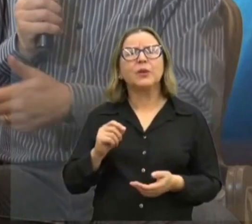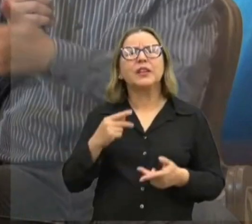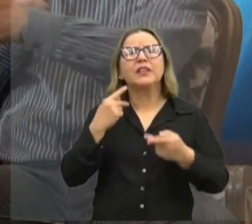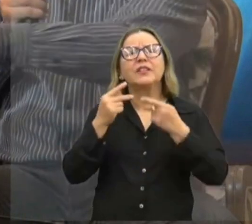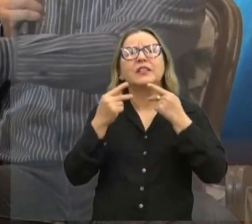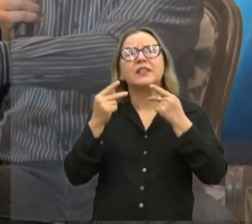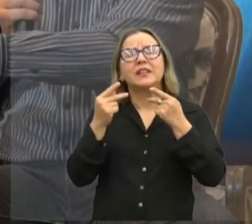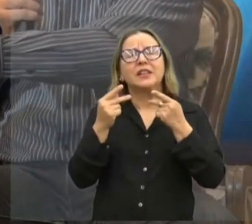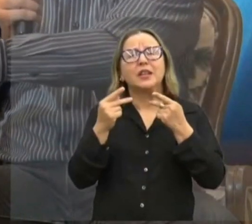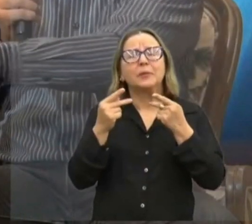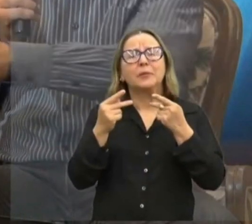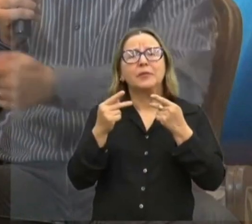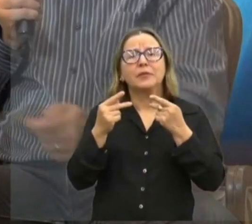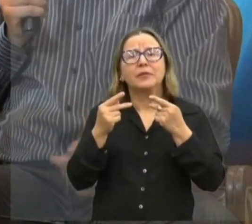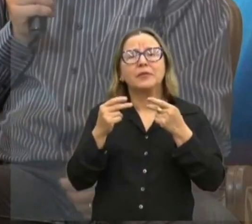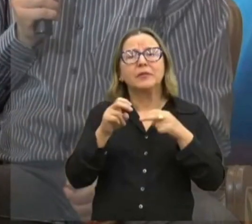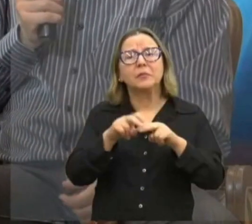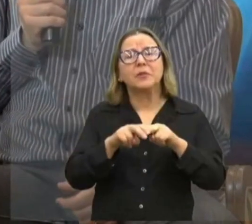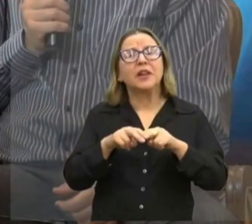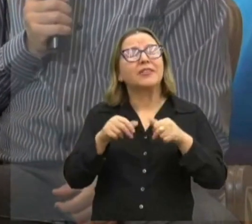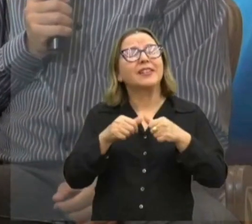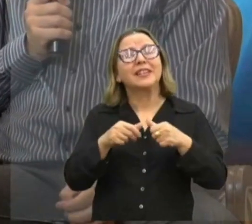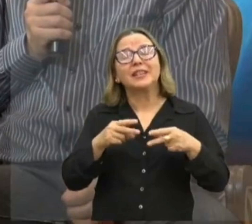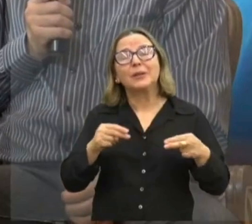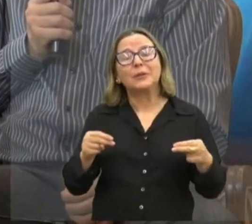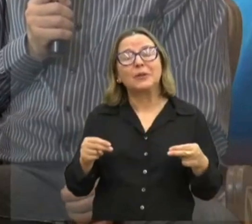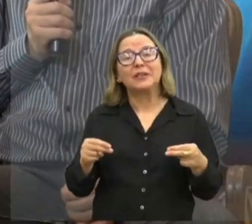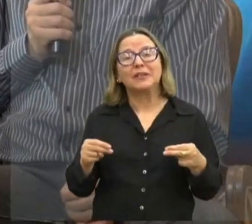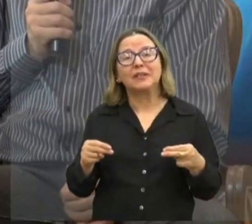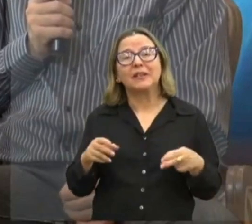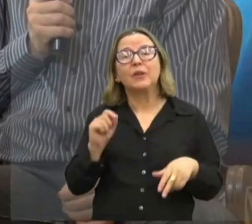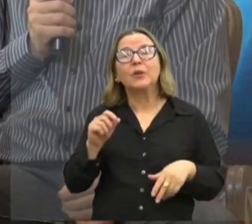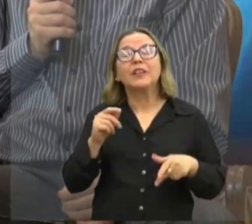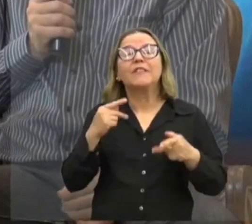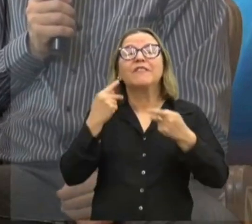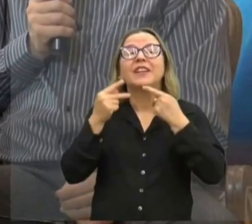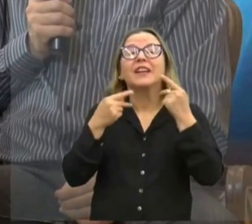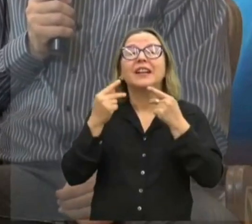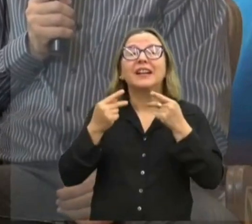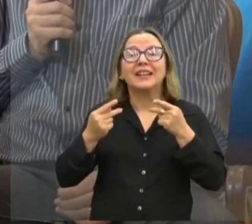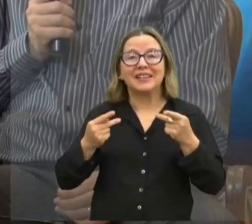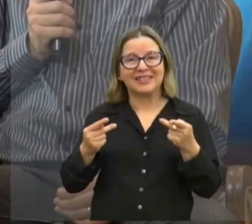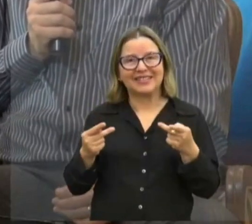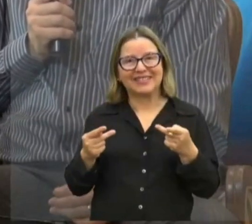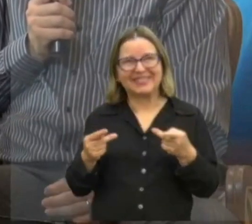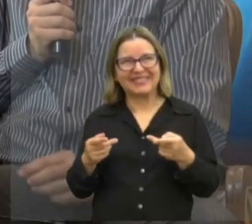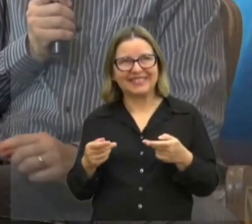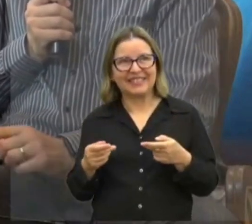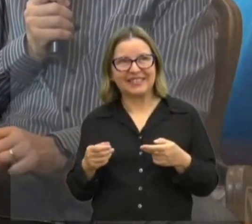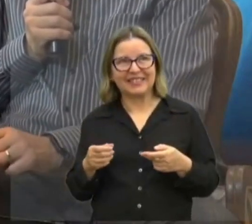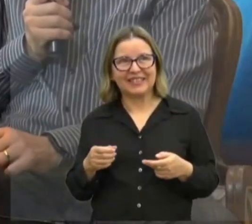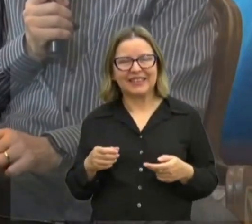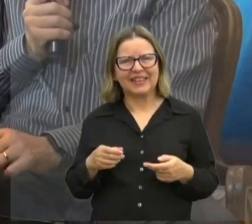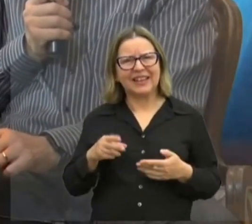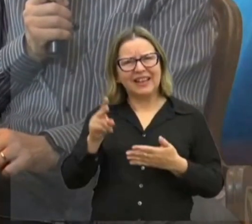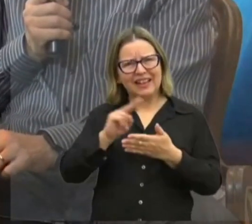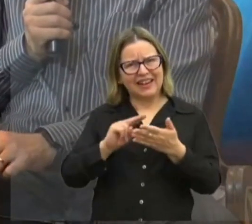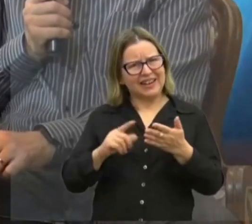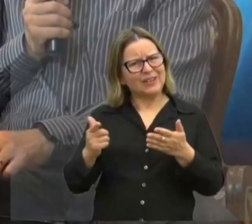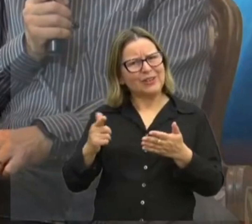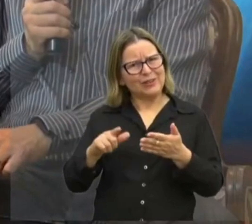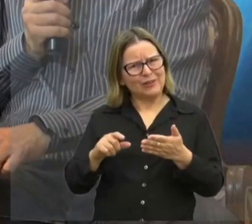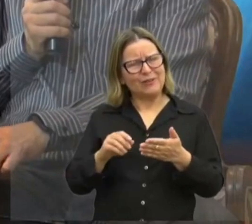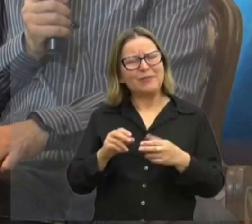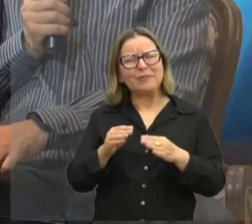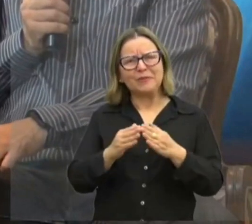vista destas coisas? Exato. Não é? Que diremos à vista dessas coisas? Se você puder ler novamente, 31 e 32,